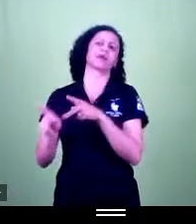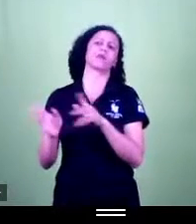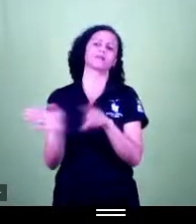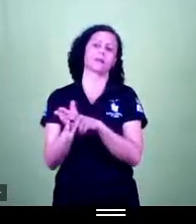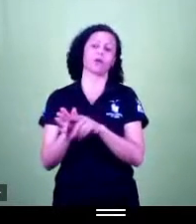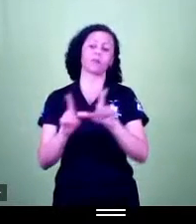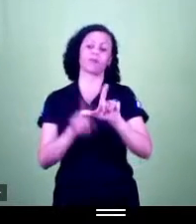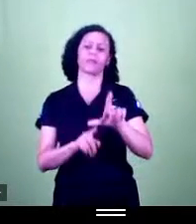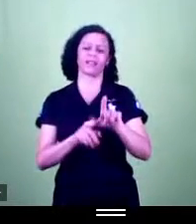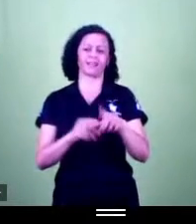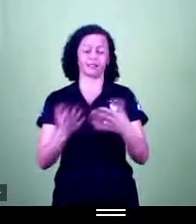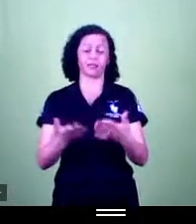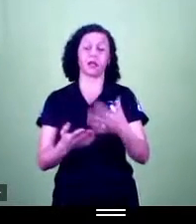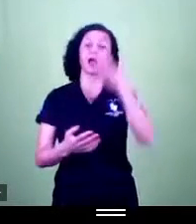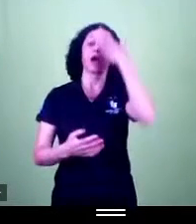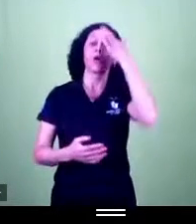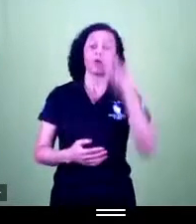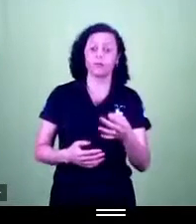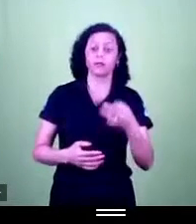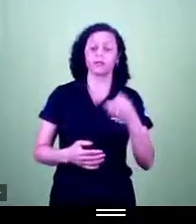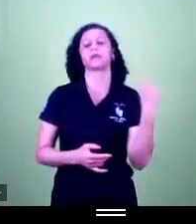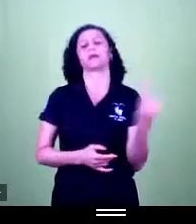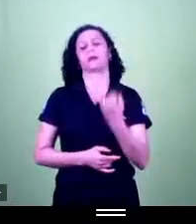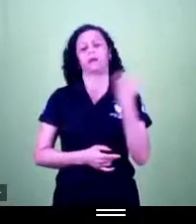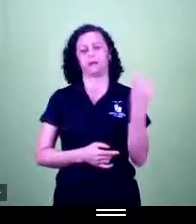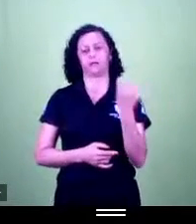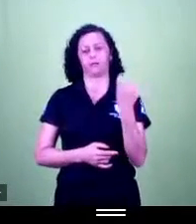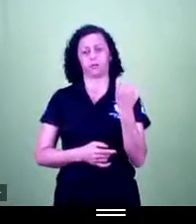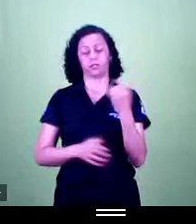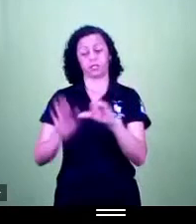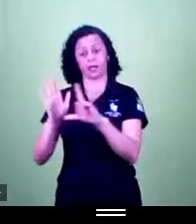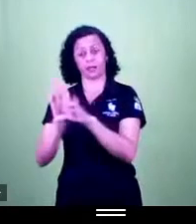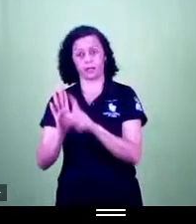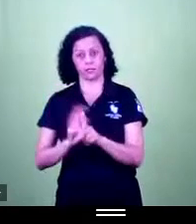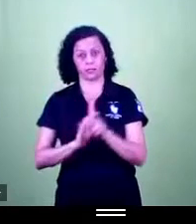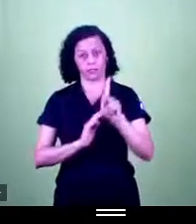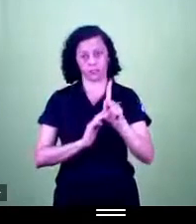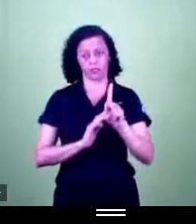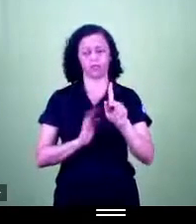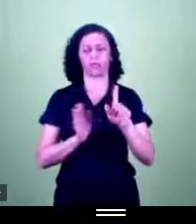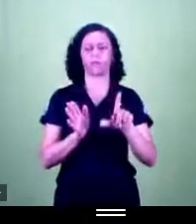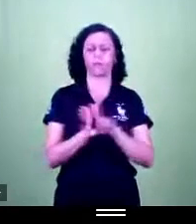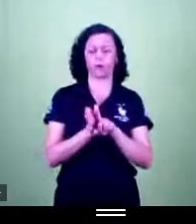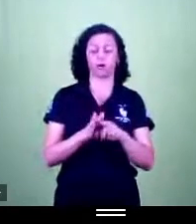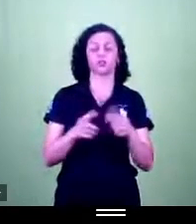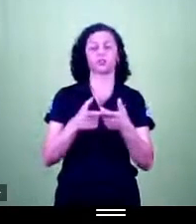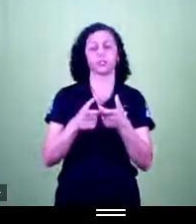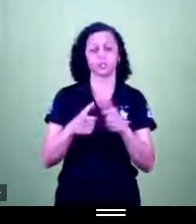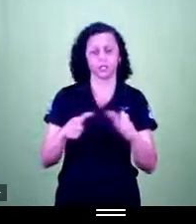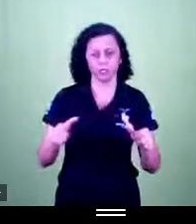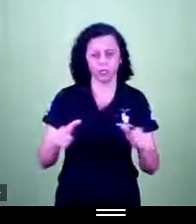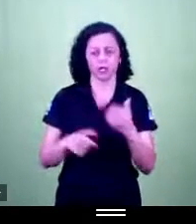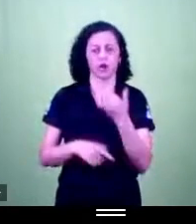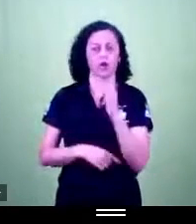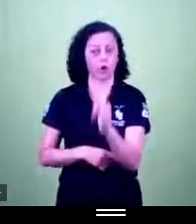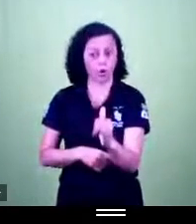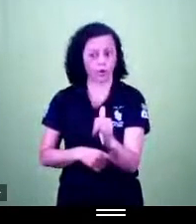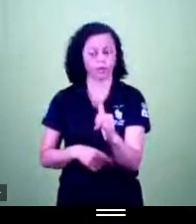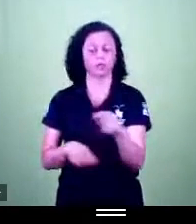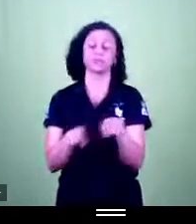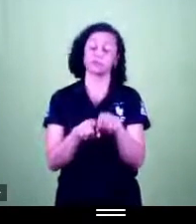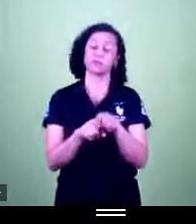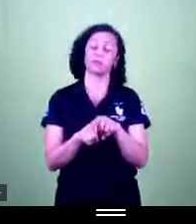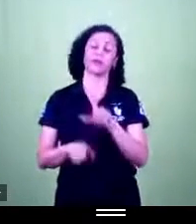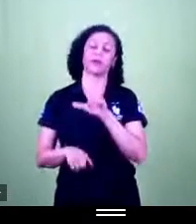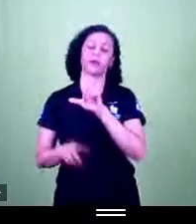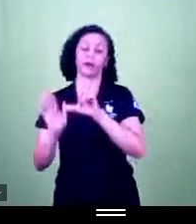gente entender que nós temos a lei de Kirchhoff das correntes e a lei de Kirchhoff aplicada para as tensões.